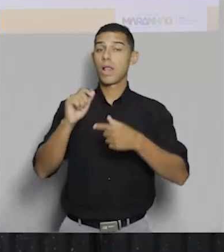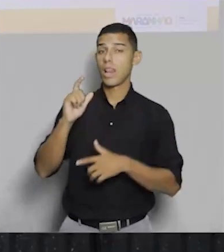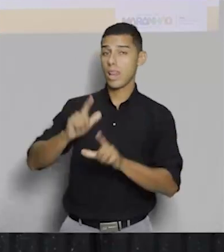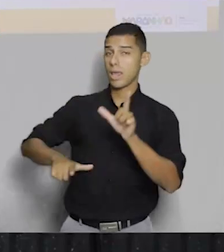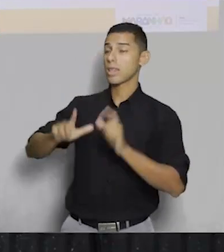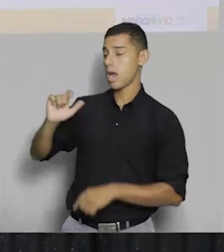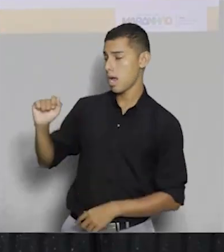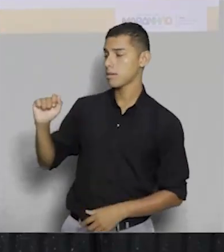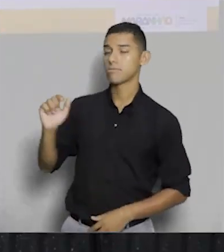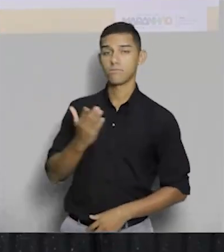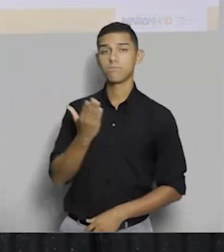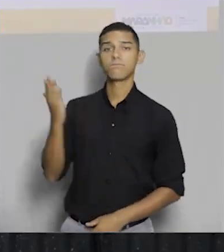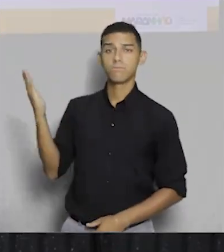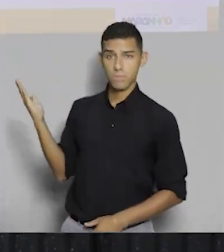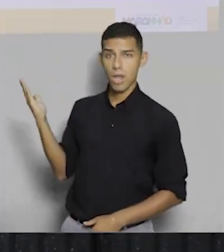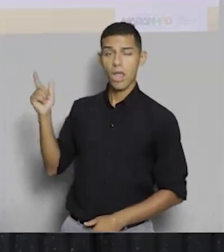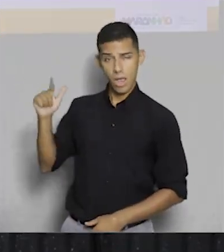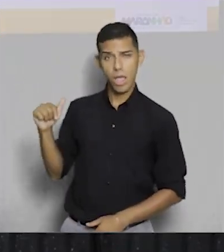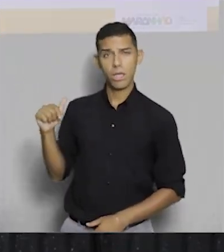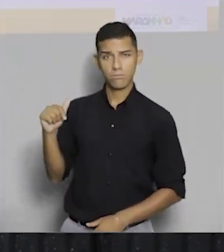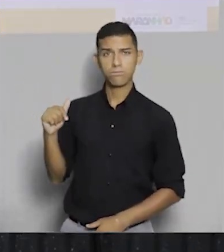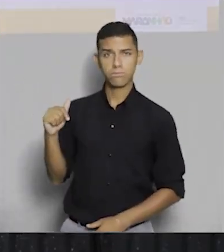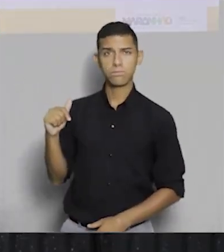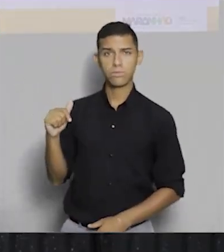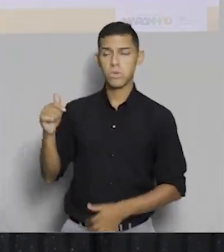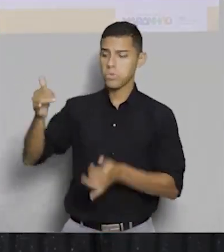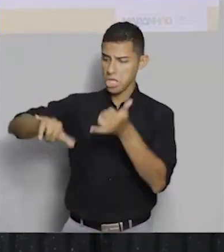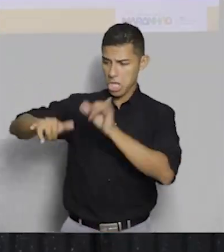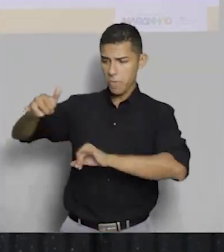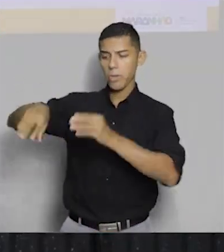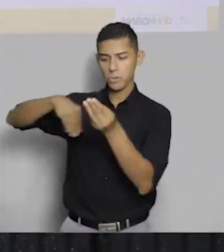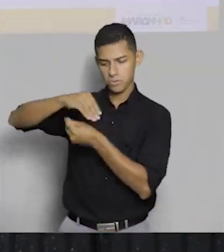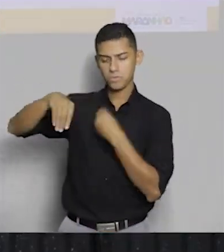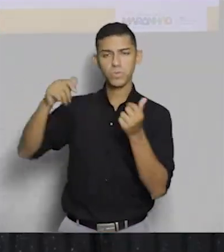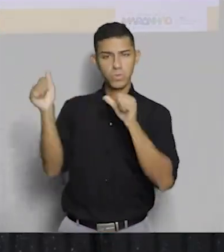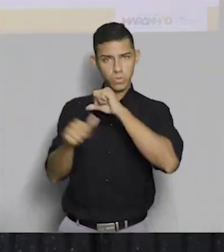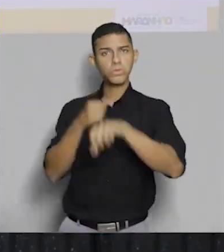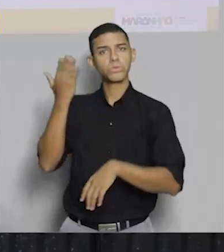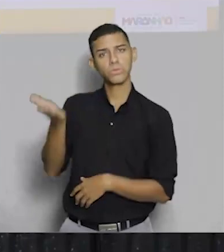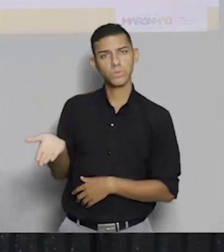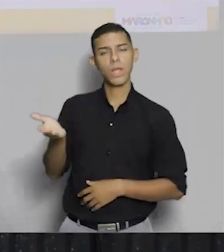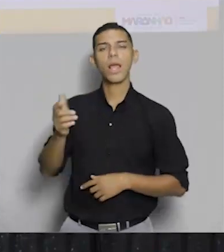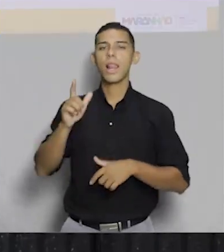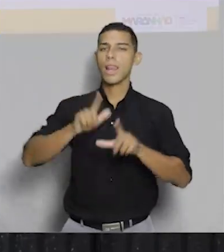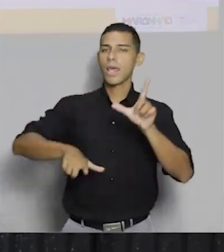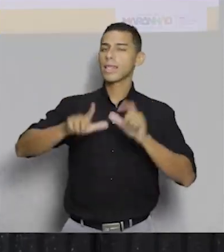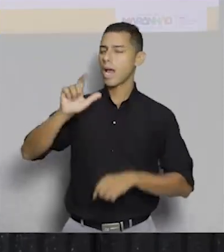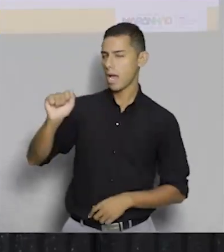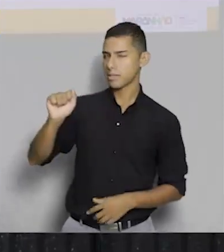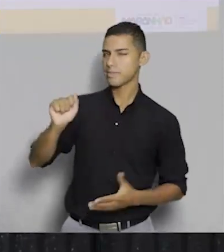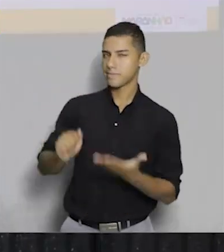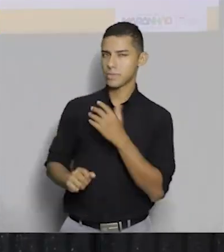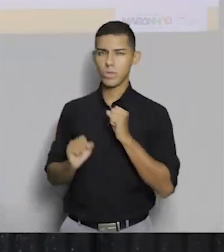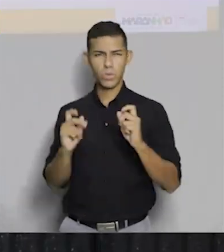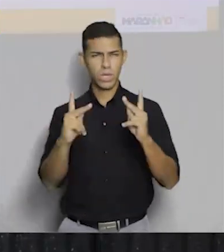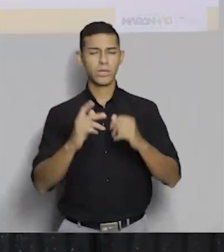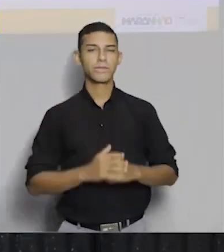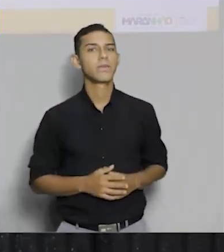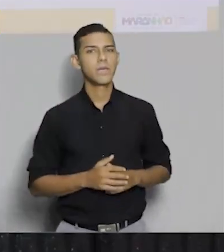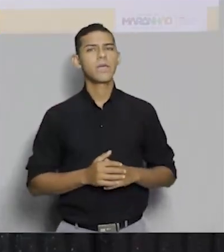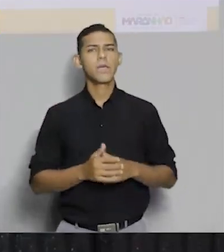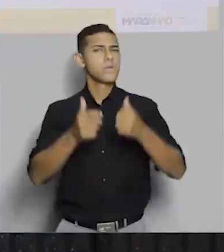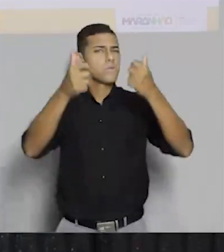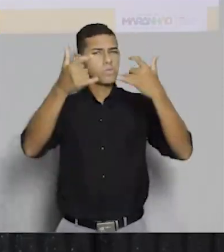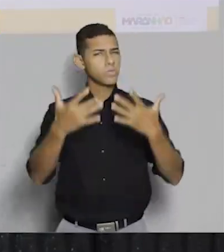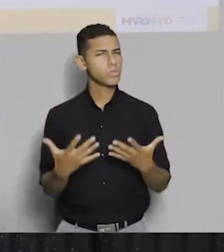hidrólise são os processos químicos. Então, a alternativa correta, a letra A. Ok, turminha? Um pouquinho sobre